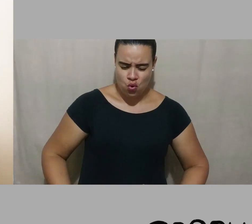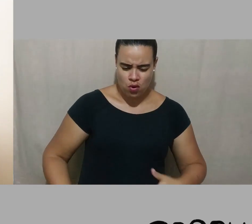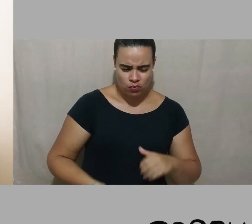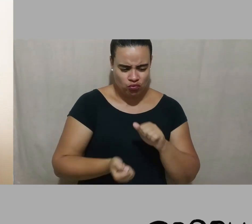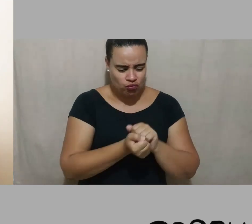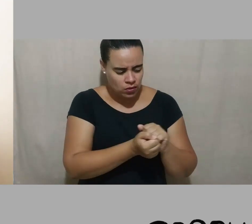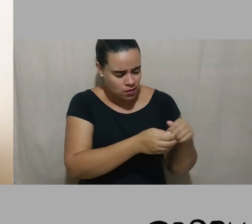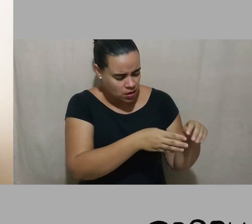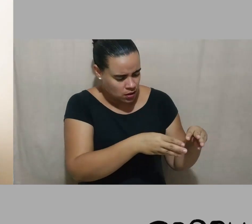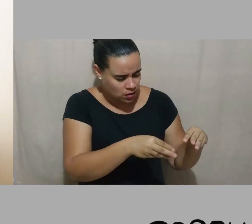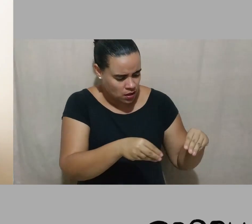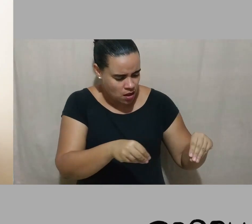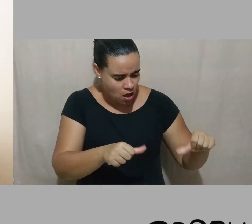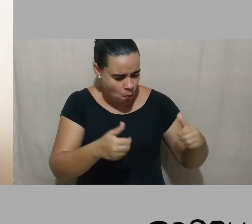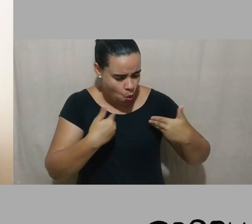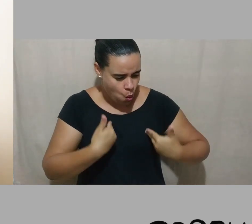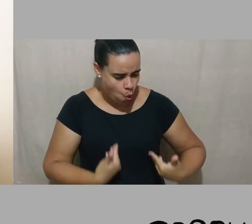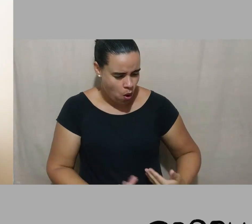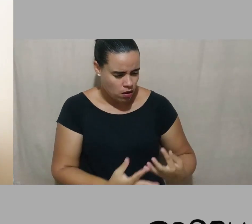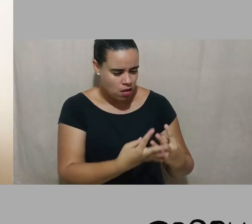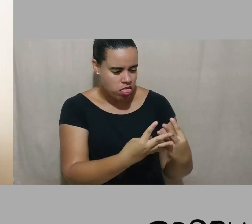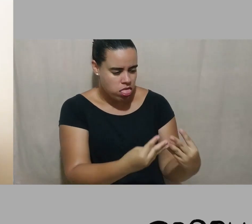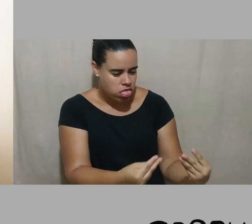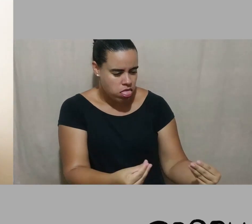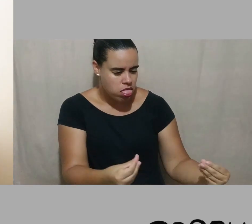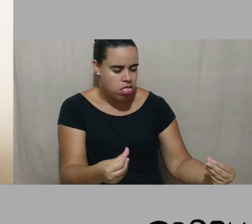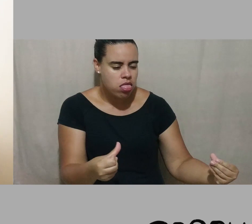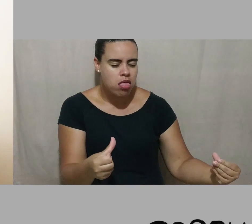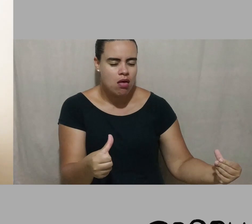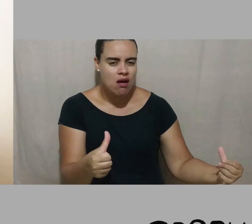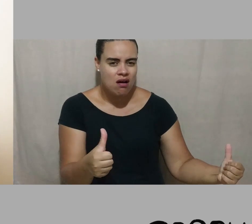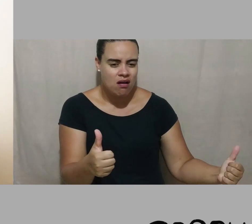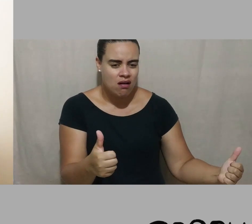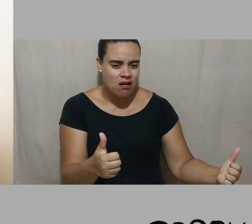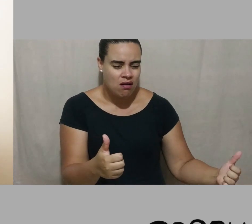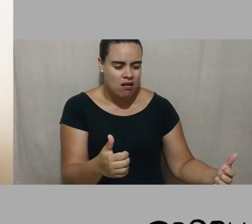Meu cadáver se juntou à terra e a decomposição do meu corpo